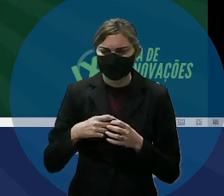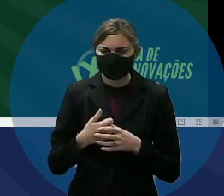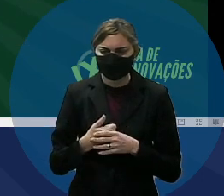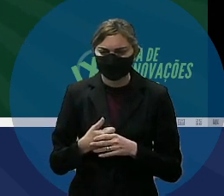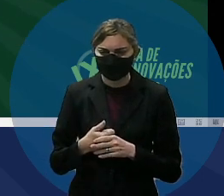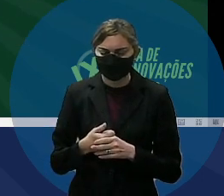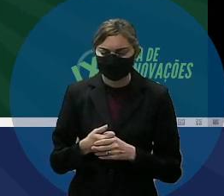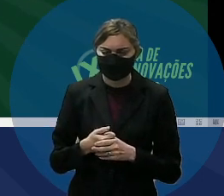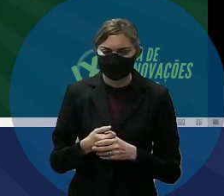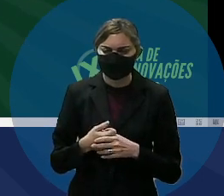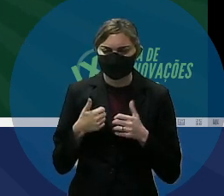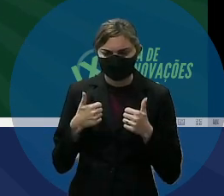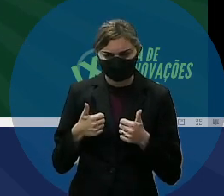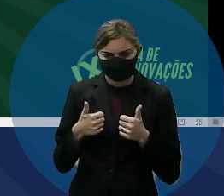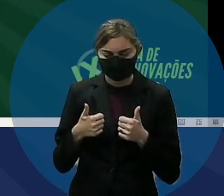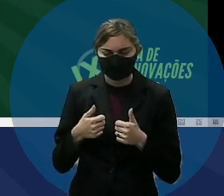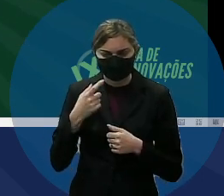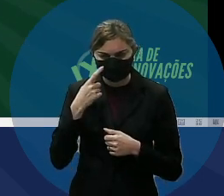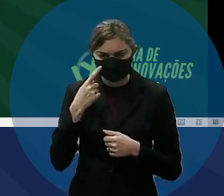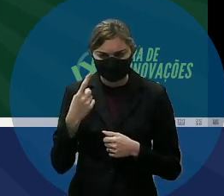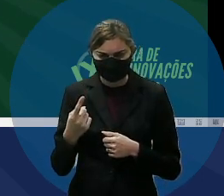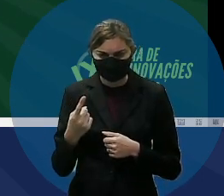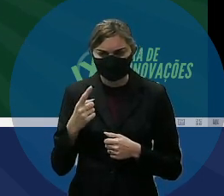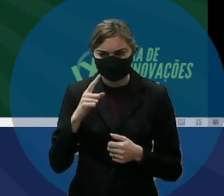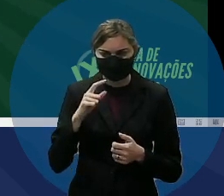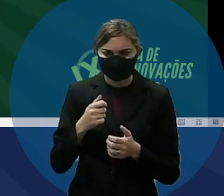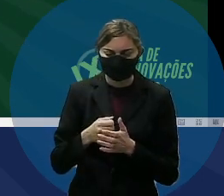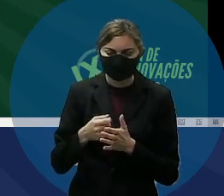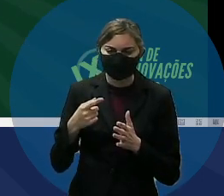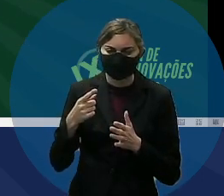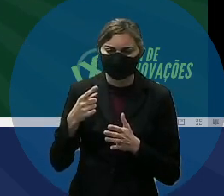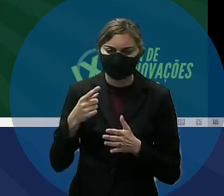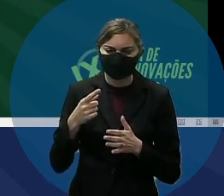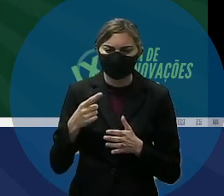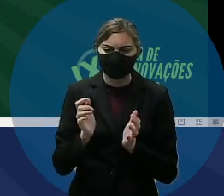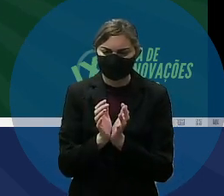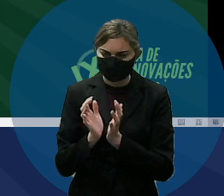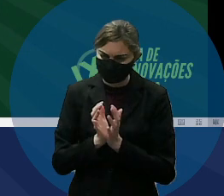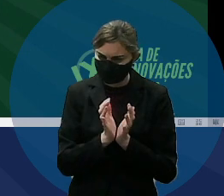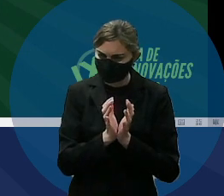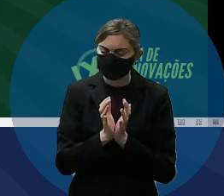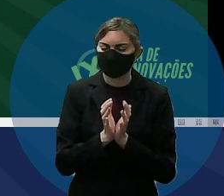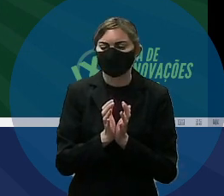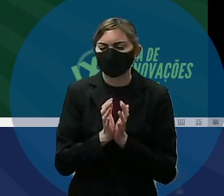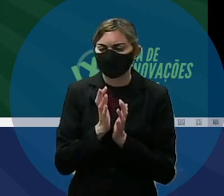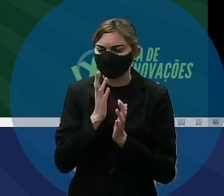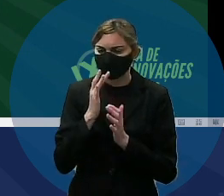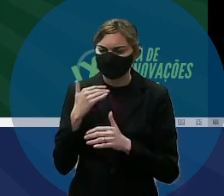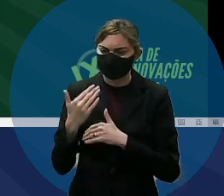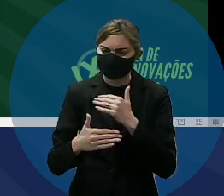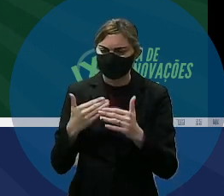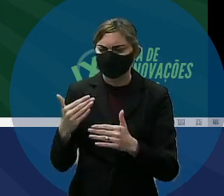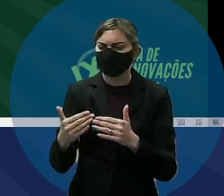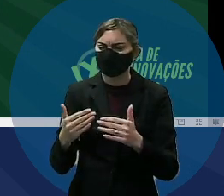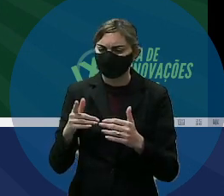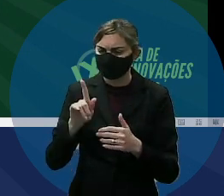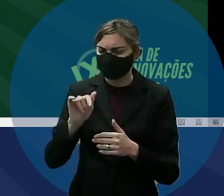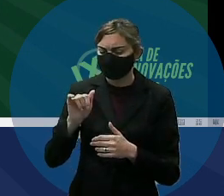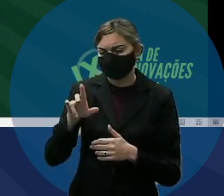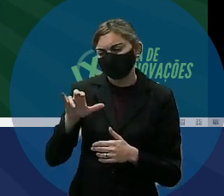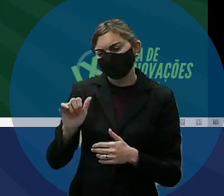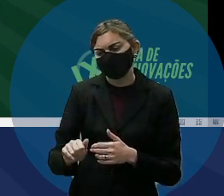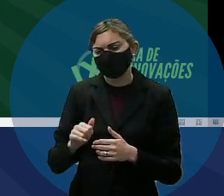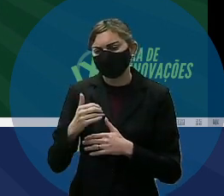Isso. Pronto. Aí eles decidem uma logomarca para cada equipe e desenvolve a gincana, ela é desenvolvida